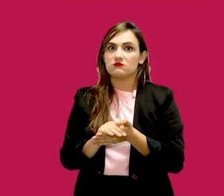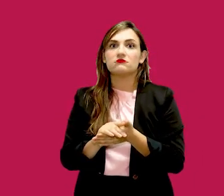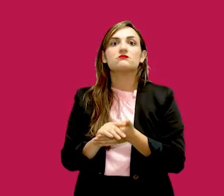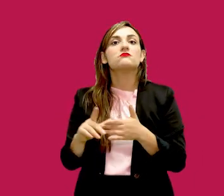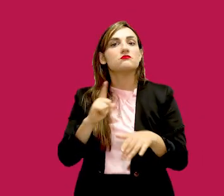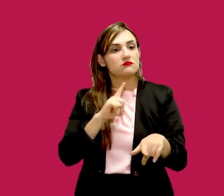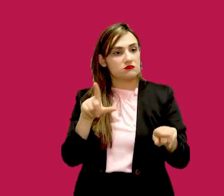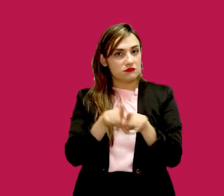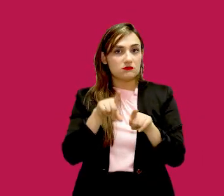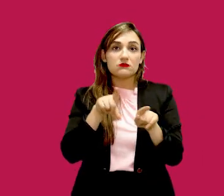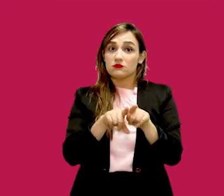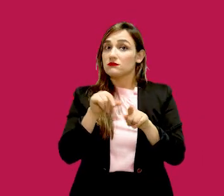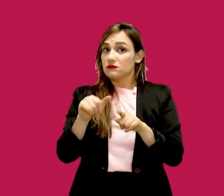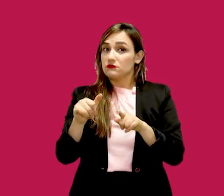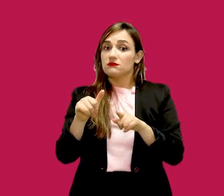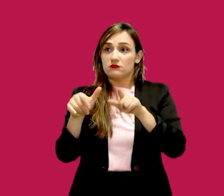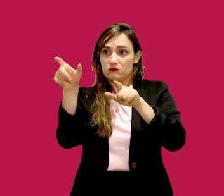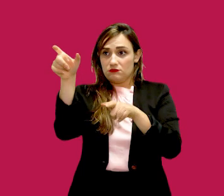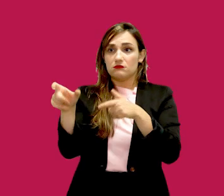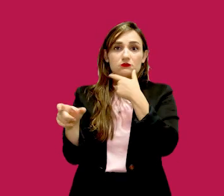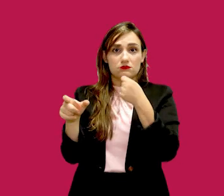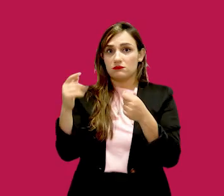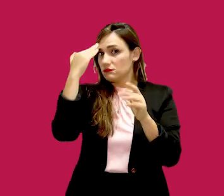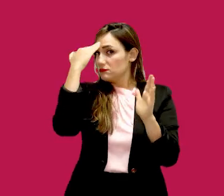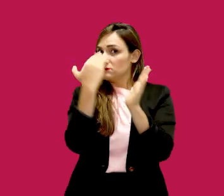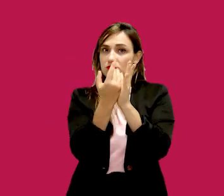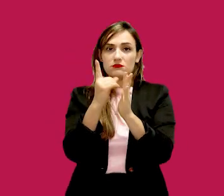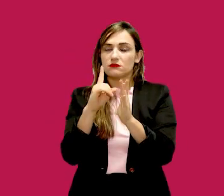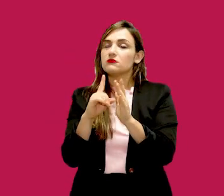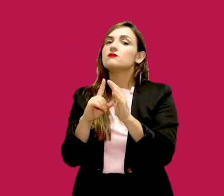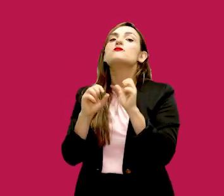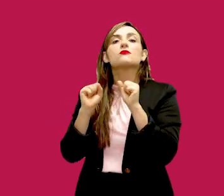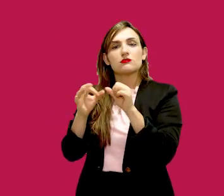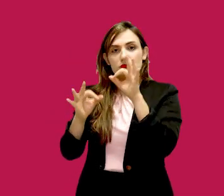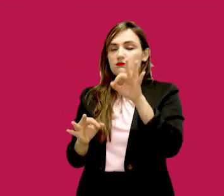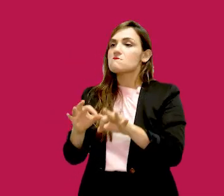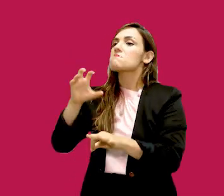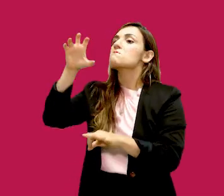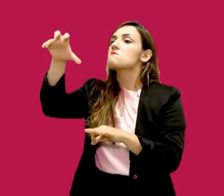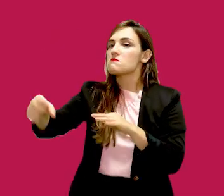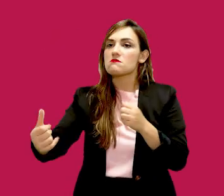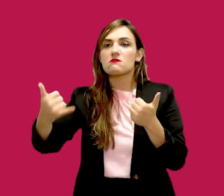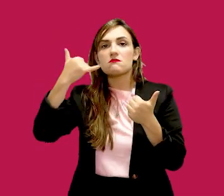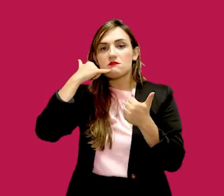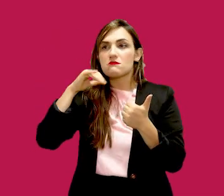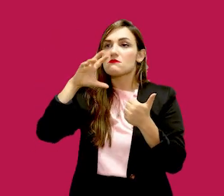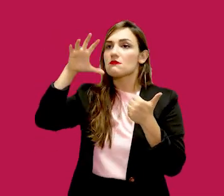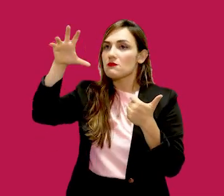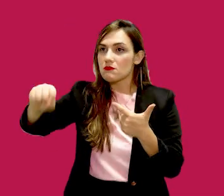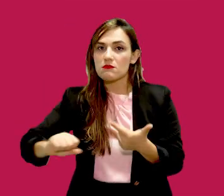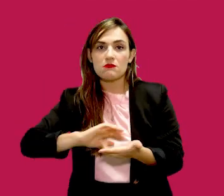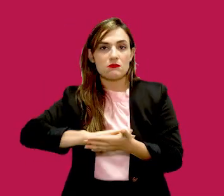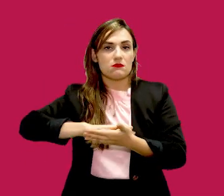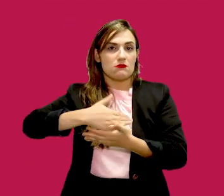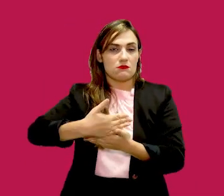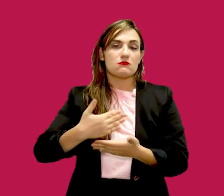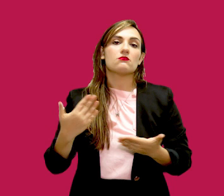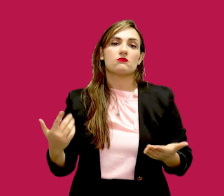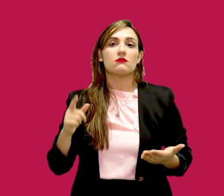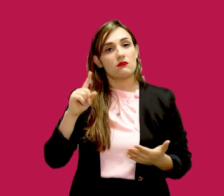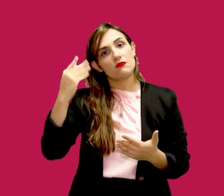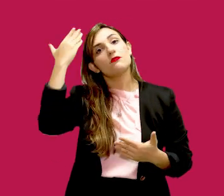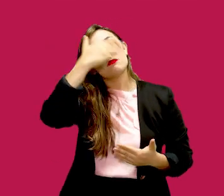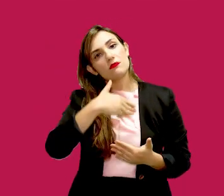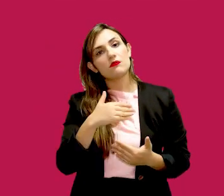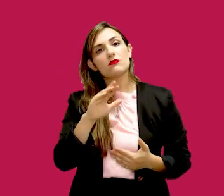né? De aparelhos celulares, de computadores, para fazer toda essa prova com relação ao stalking